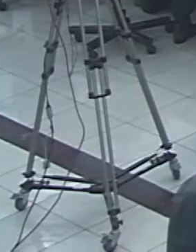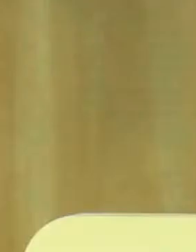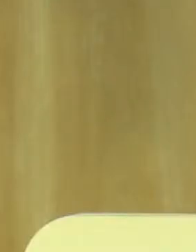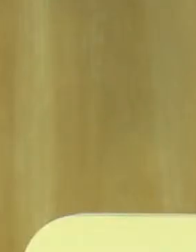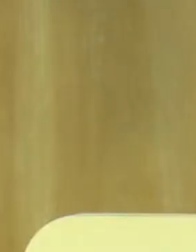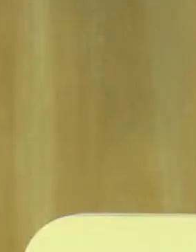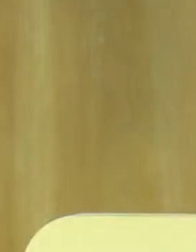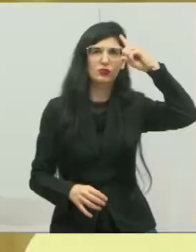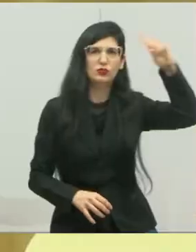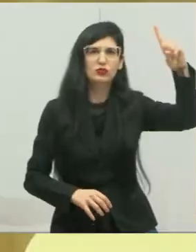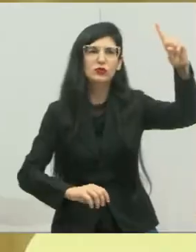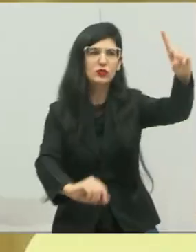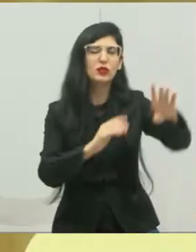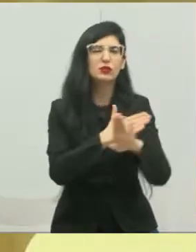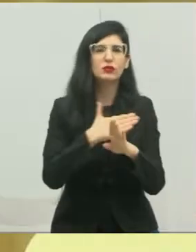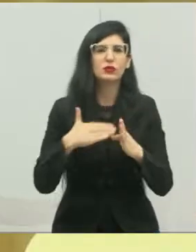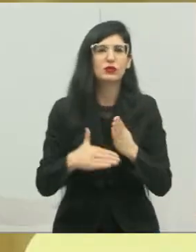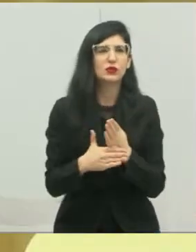Bom dia a todos.